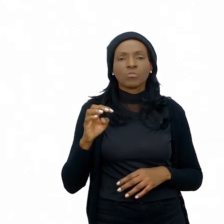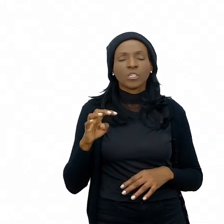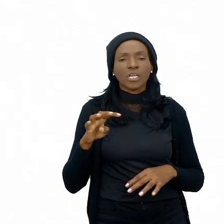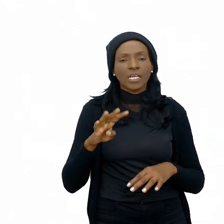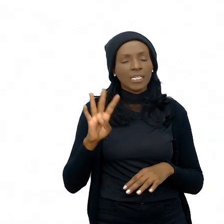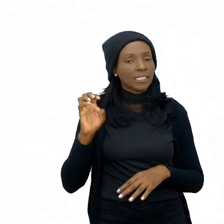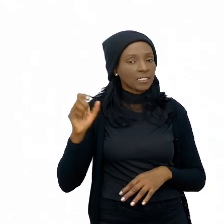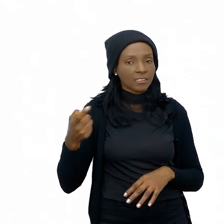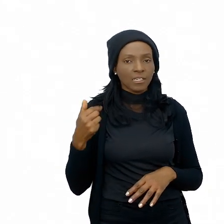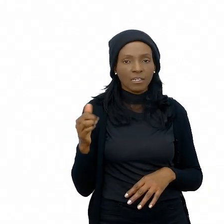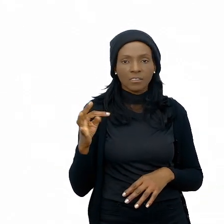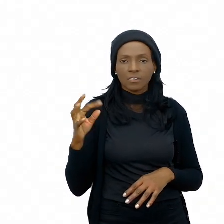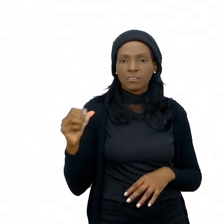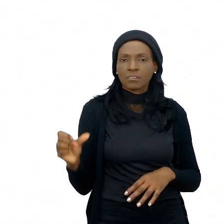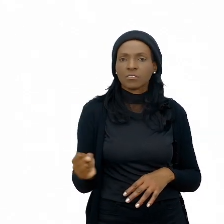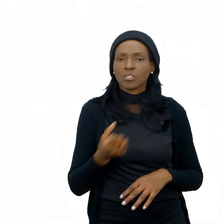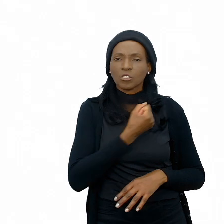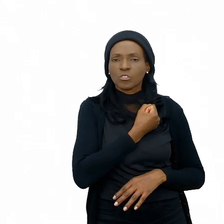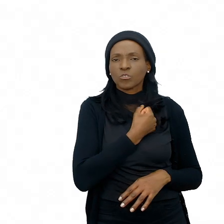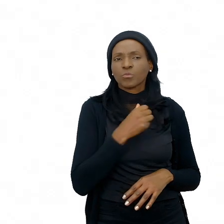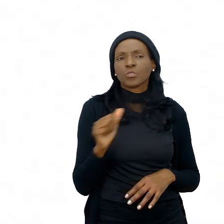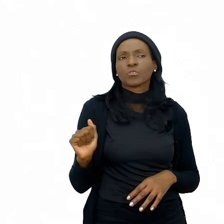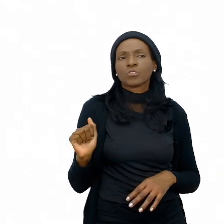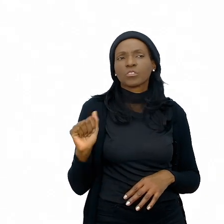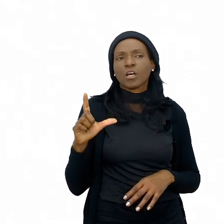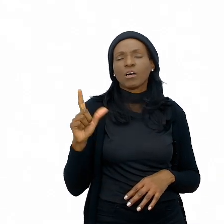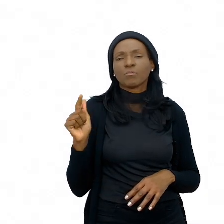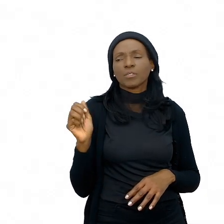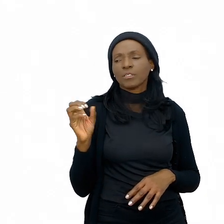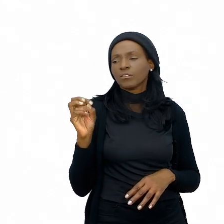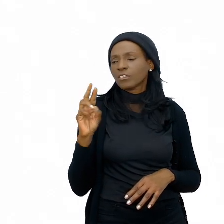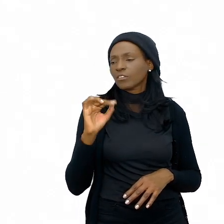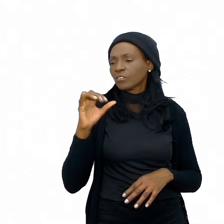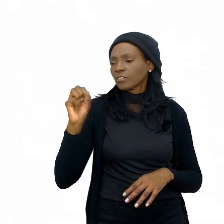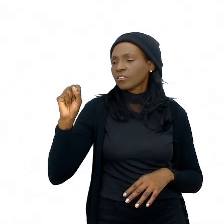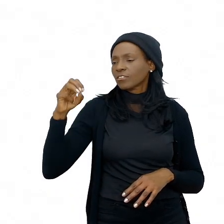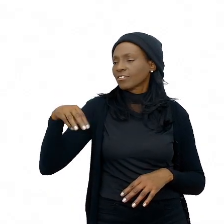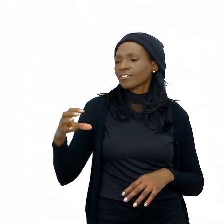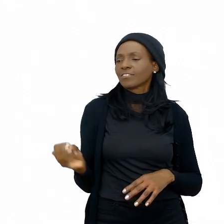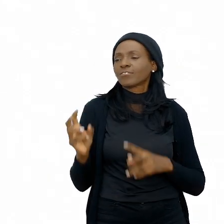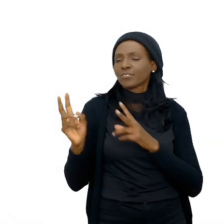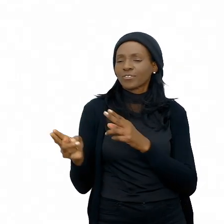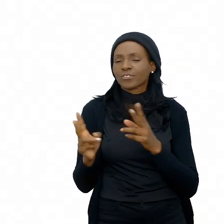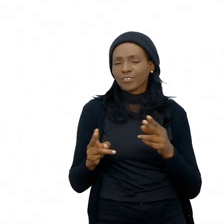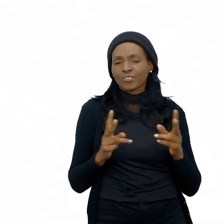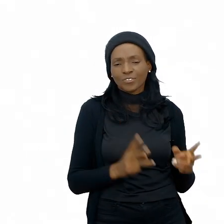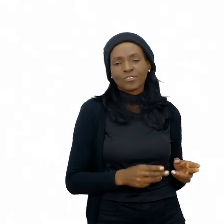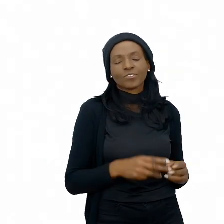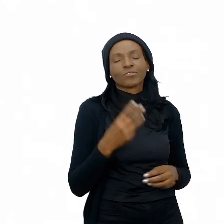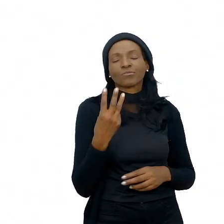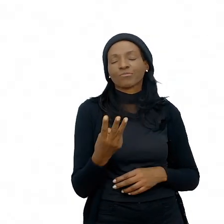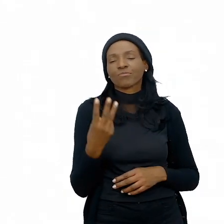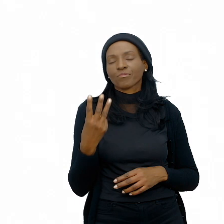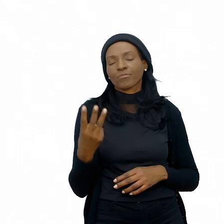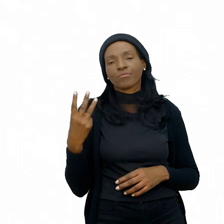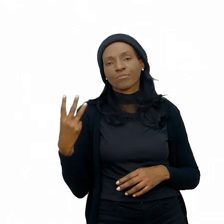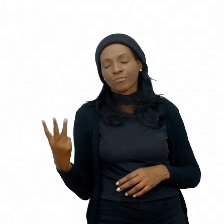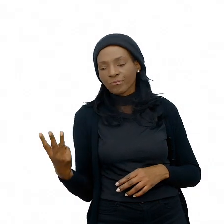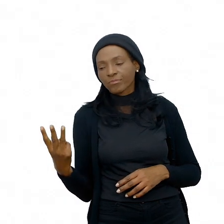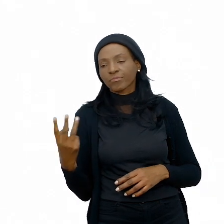por algarismos iguais, como o 55, o 111, o 3.333.